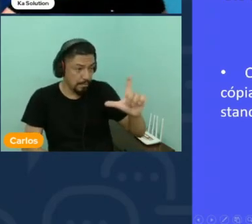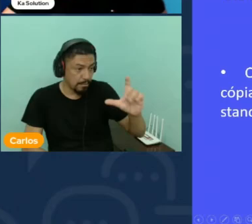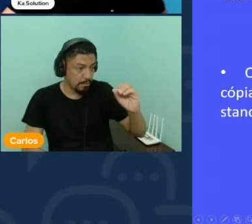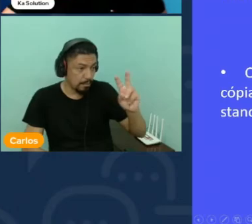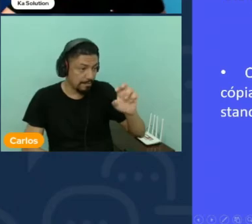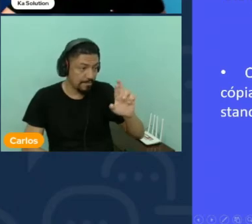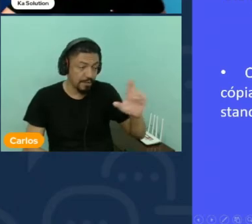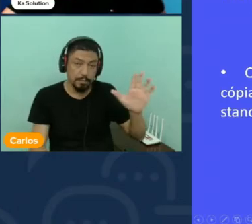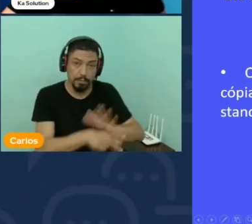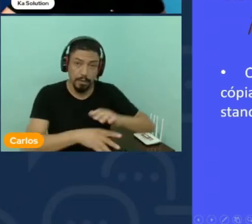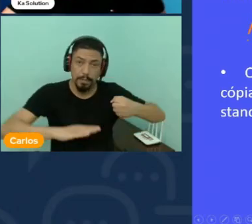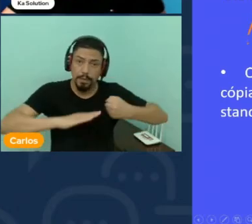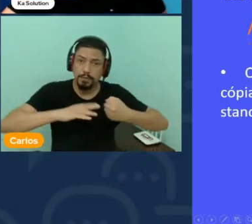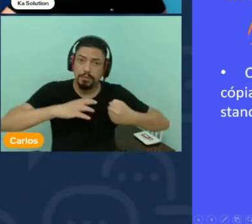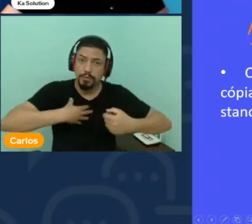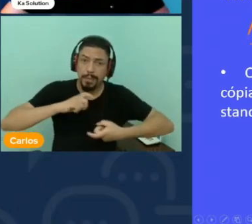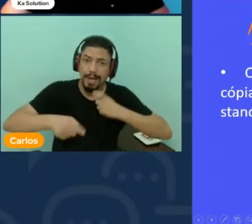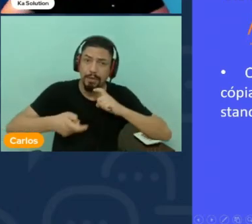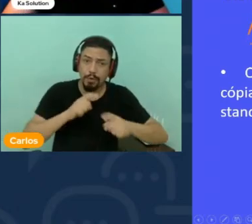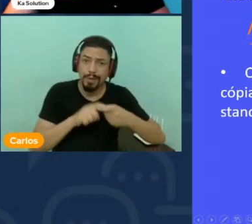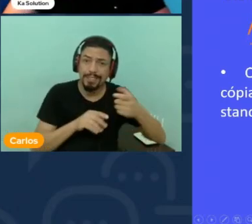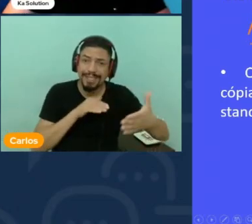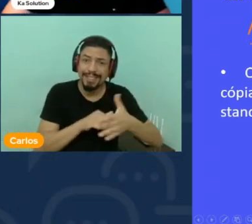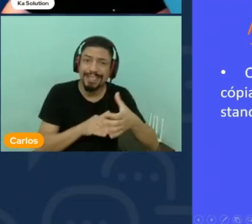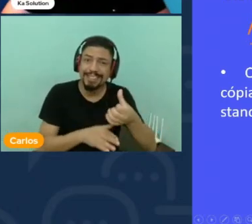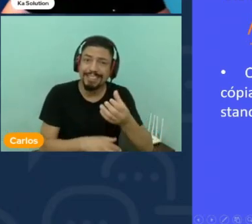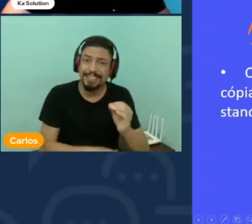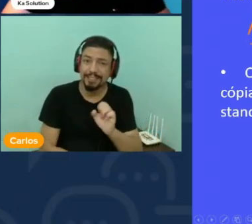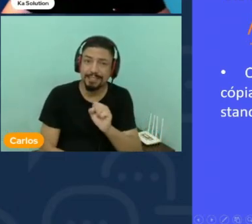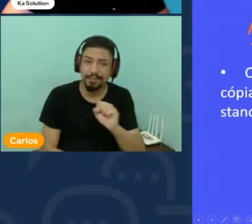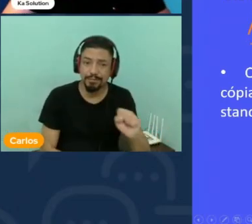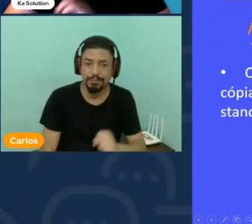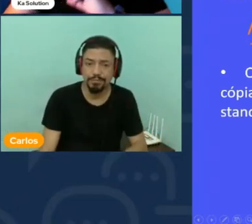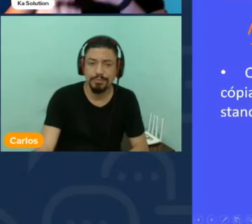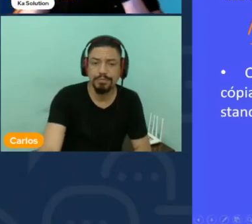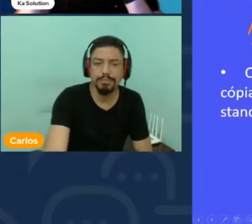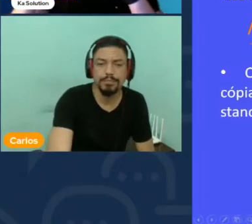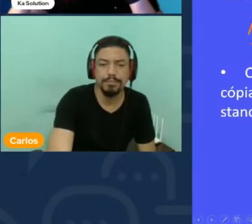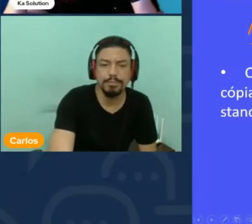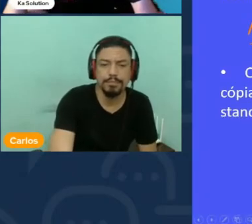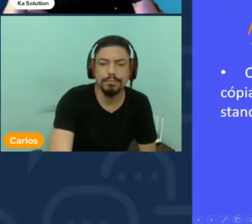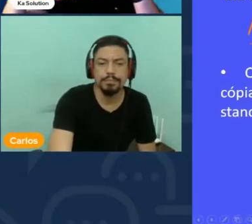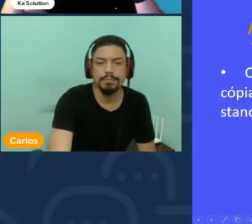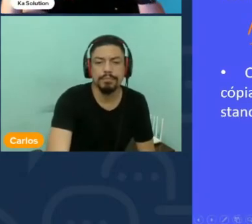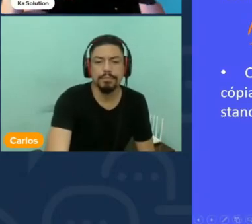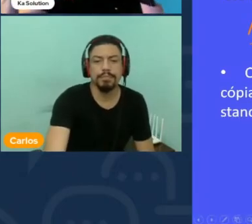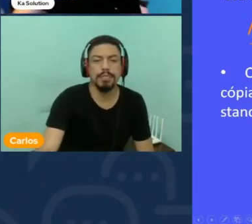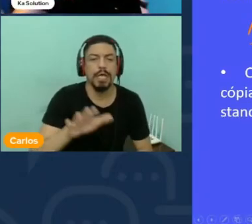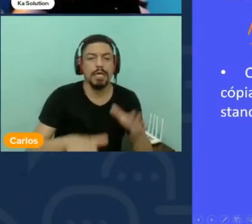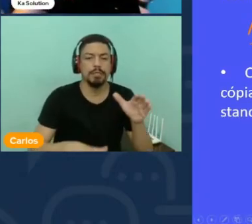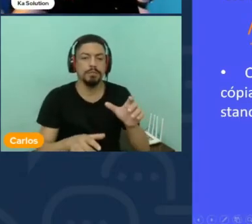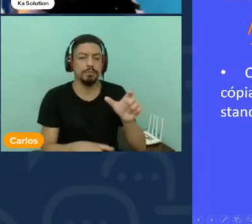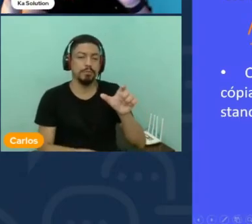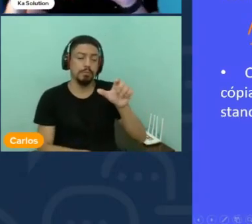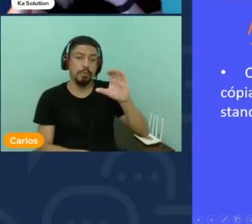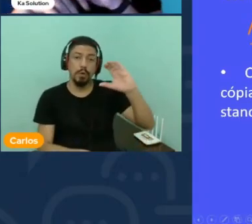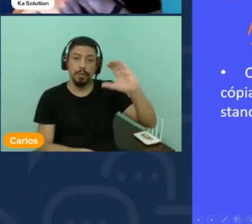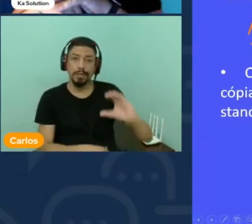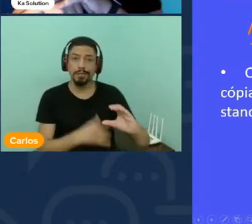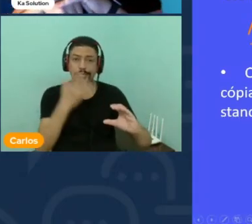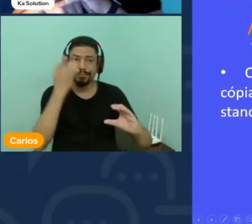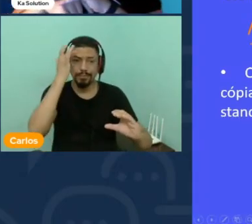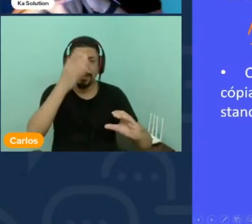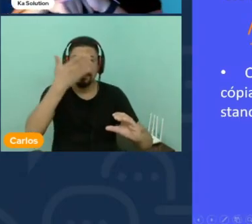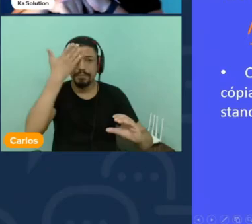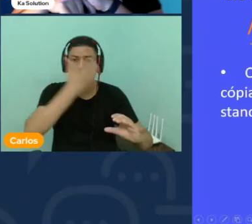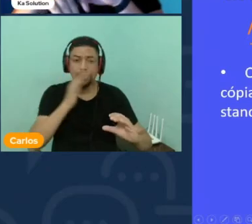forma automática em até 60 segundos. Ou seja, de repente o seu cliente nem percebe que aconteceu ali